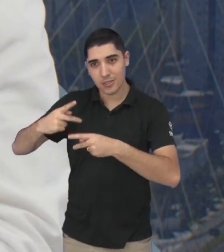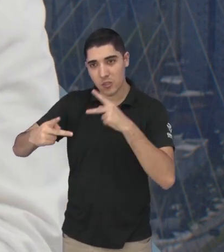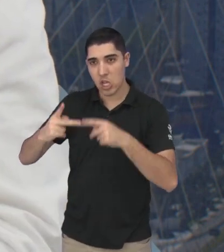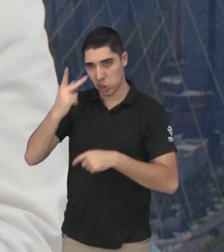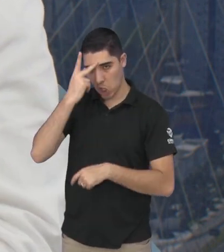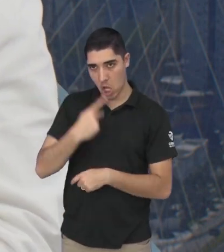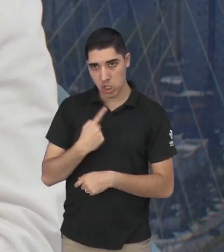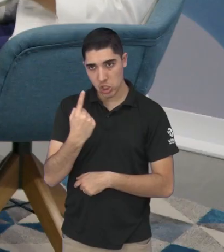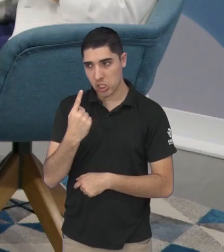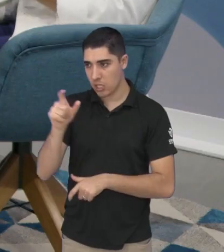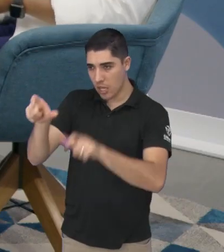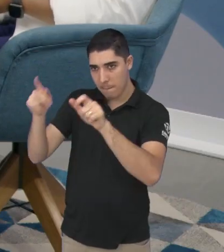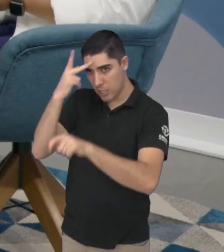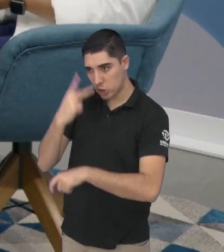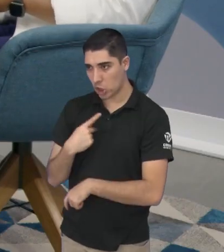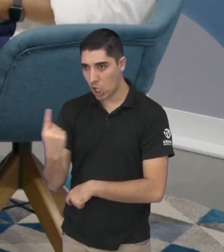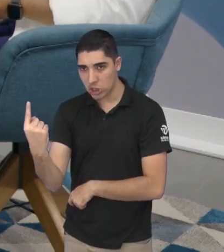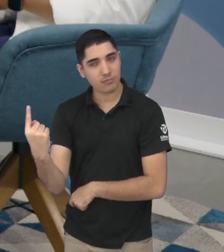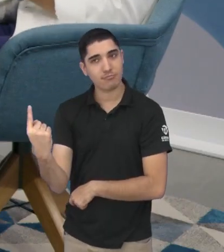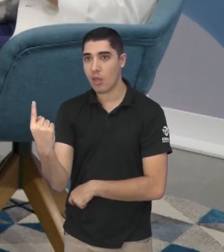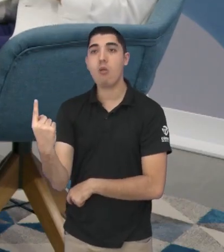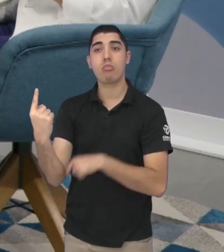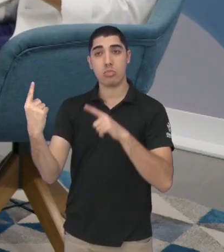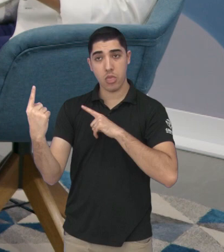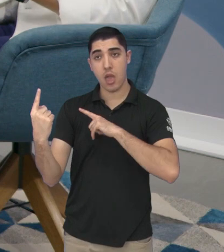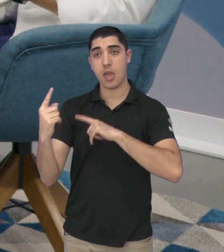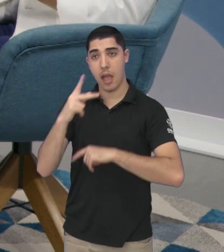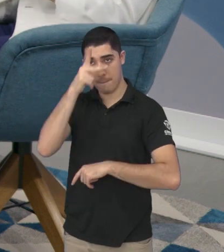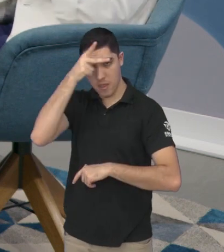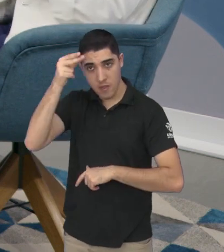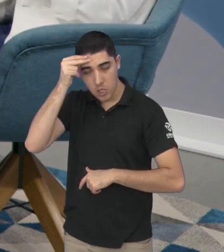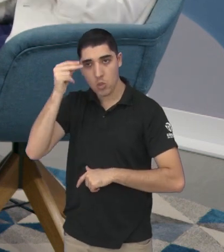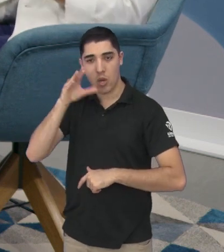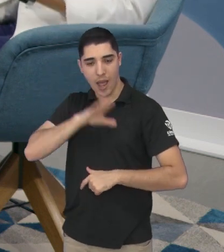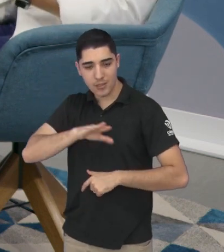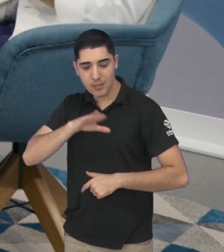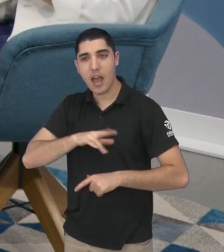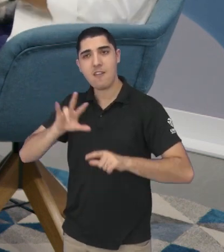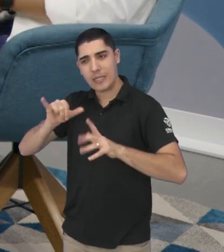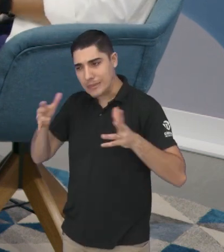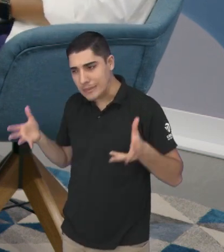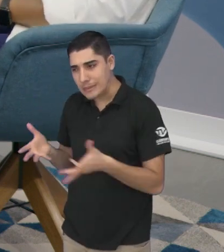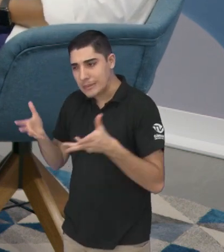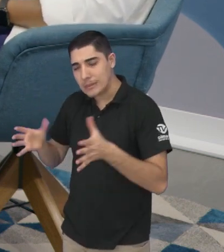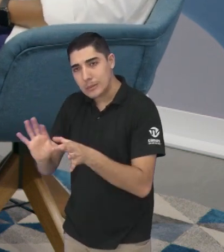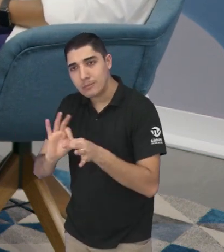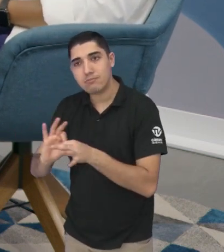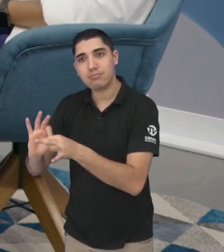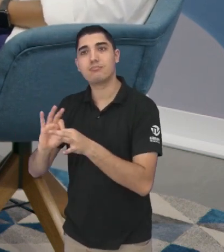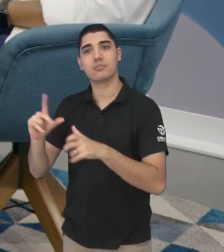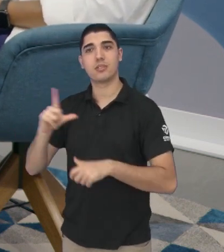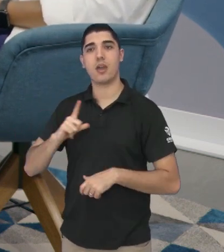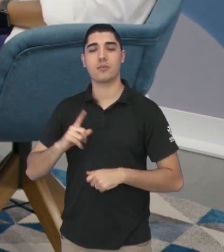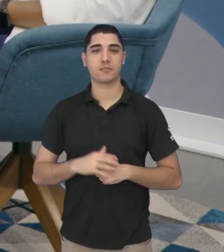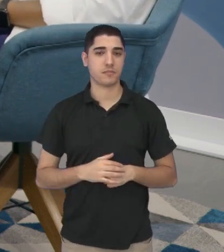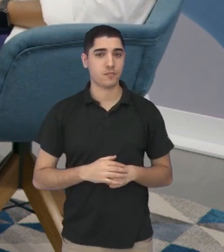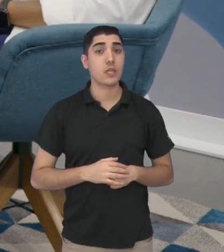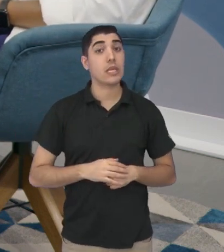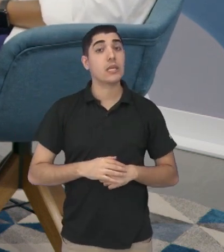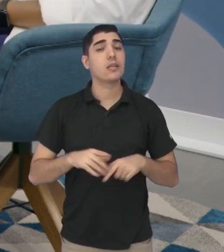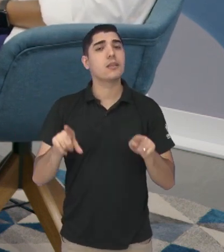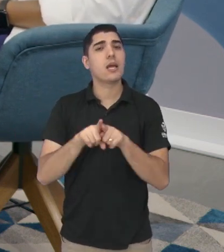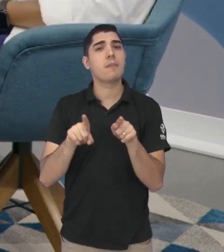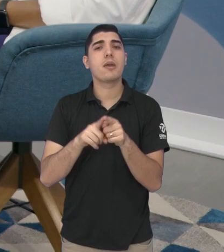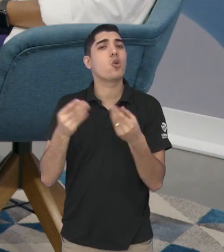batalha. Ele tem uma rede de apoio, tanto do município quanto de todos esses braços que a gente citou. E, Patrícia, são